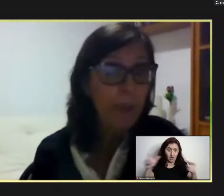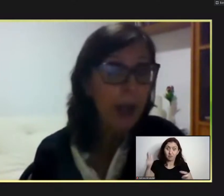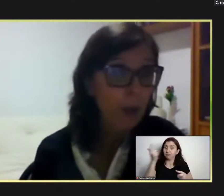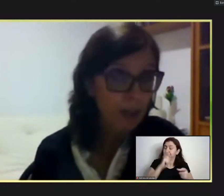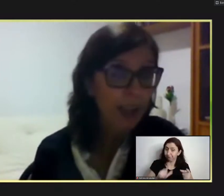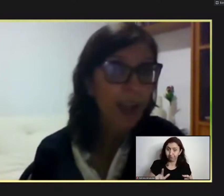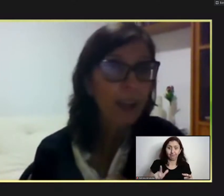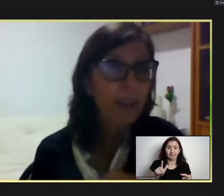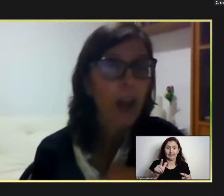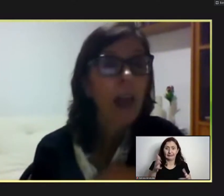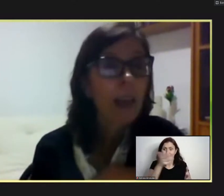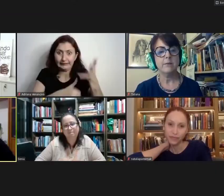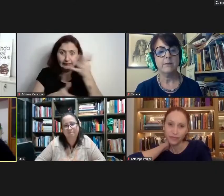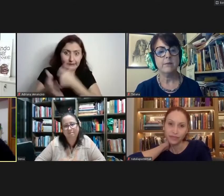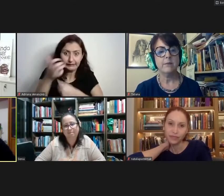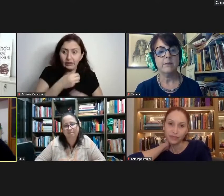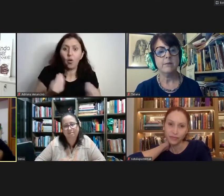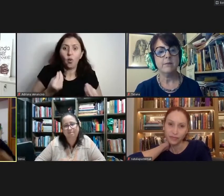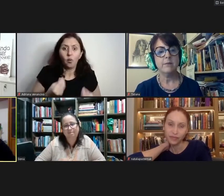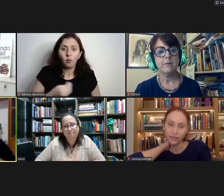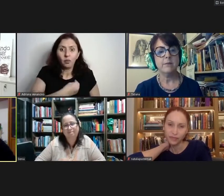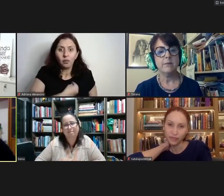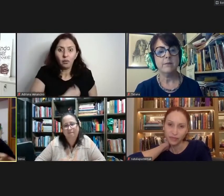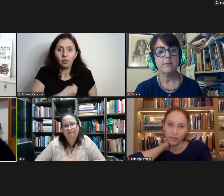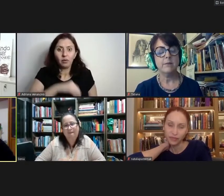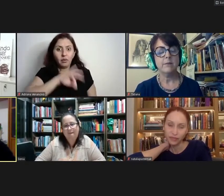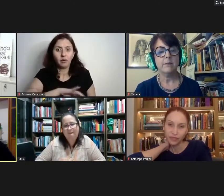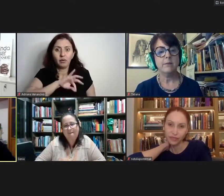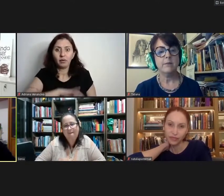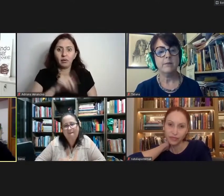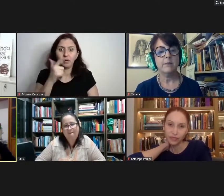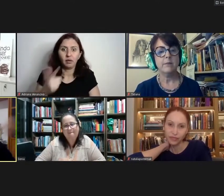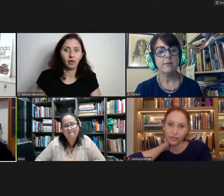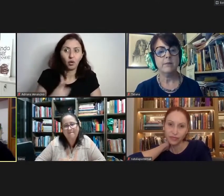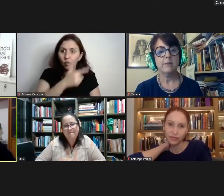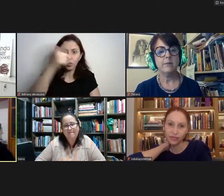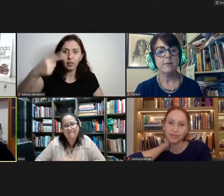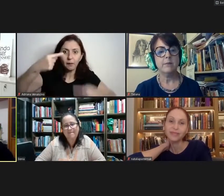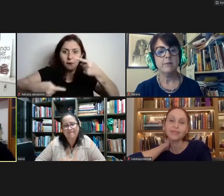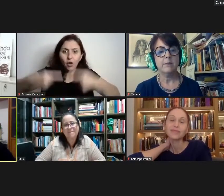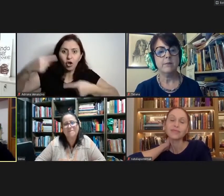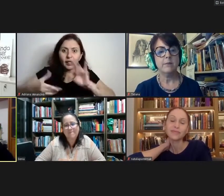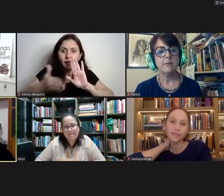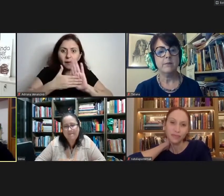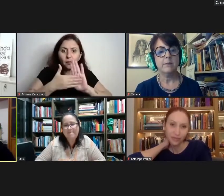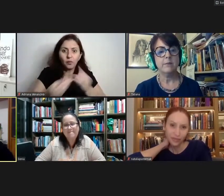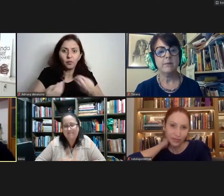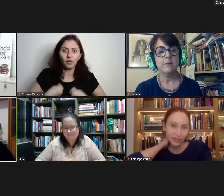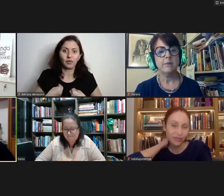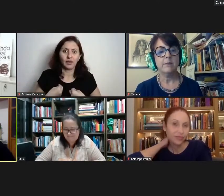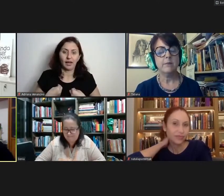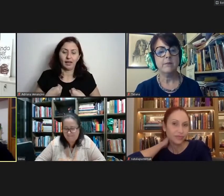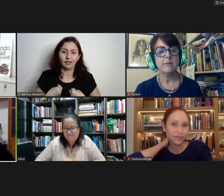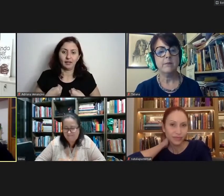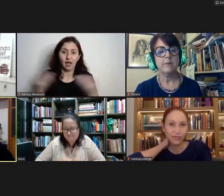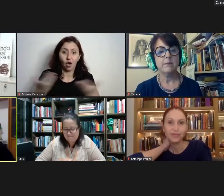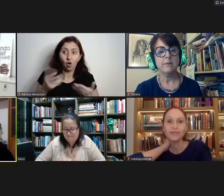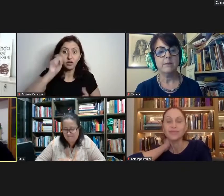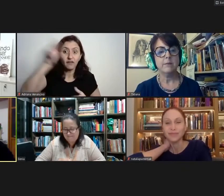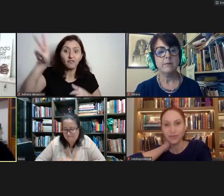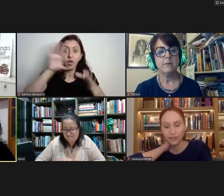trabalho e sem renda. Qual era a política pública que tinha de ser feita? A União Europeia acabou de aprovar um